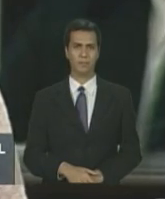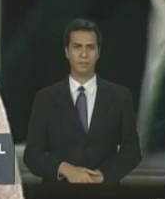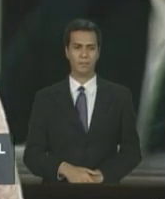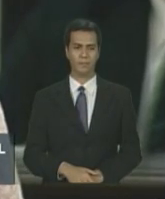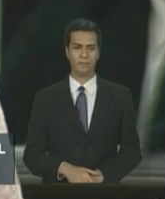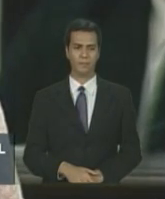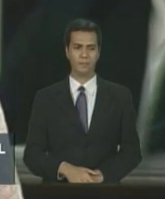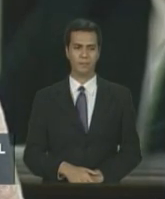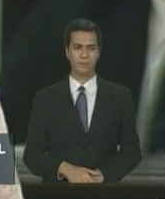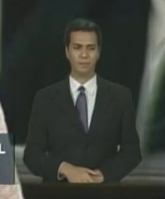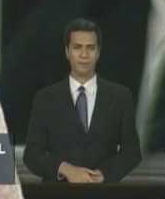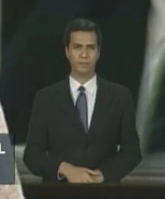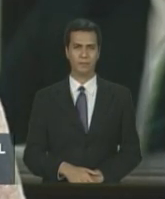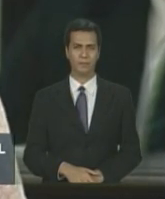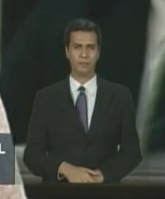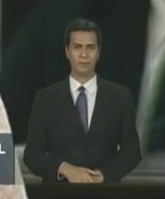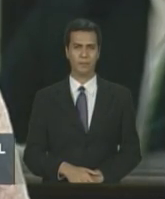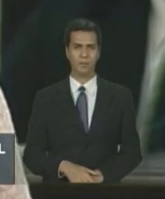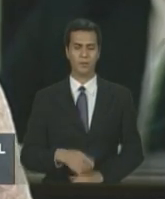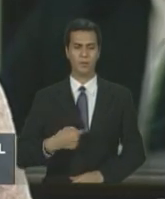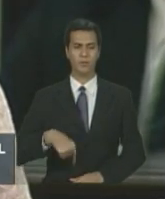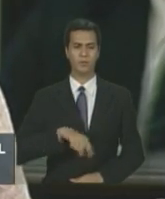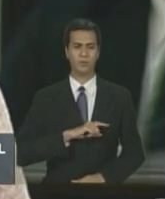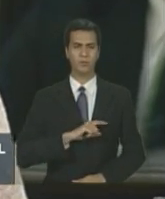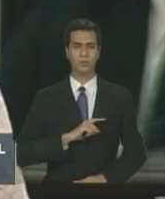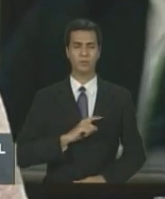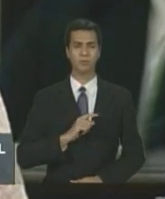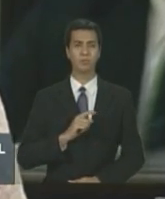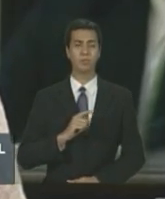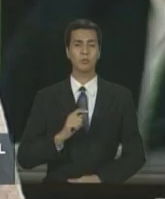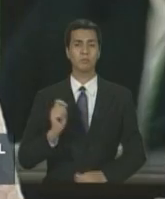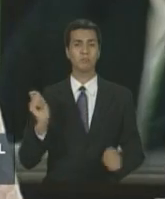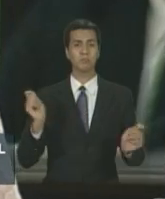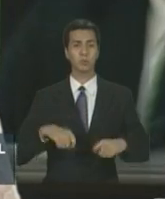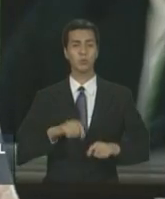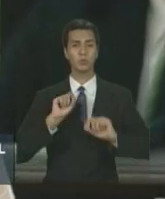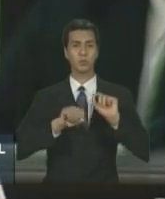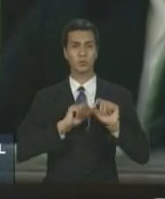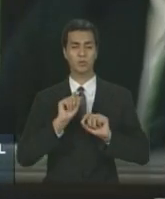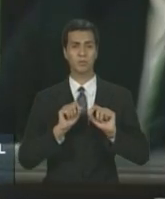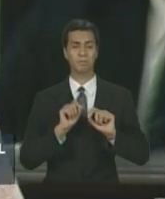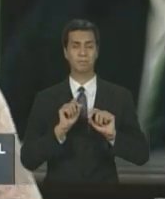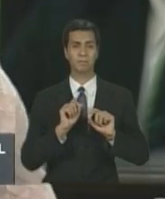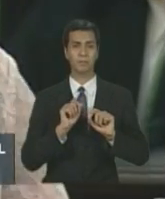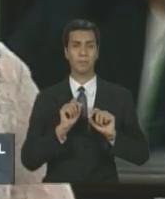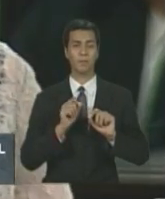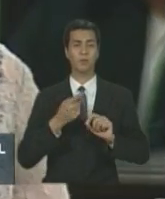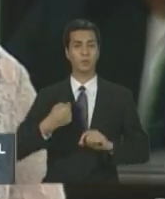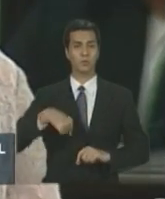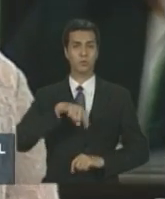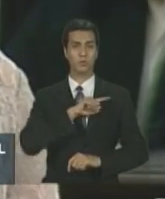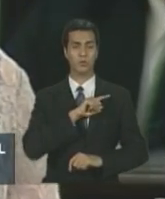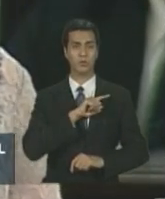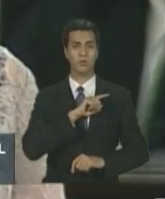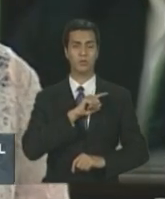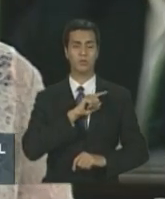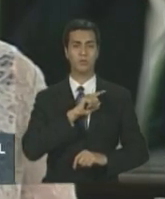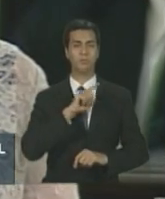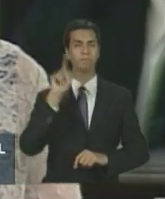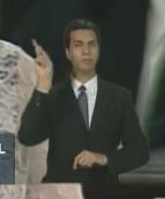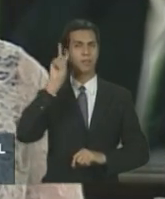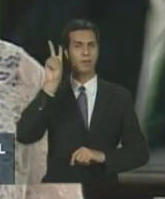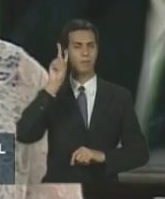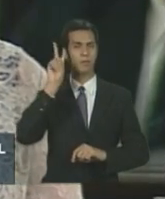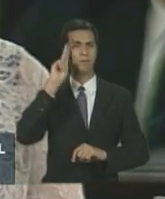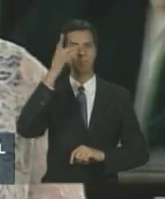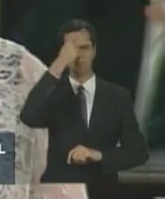mais do que nunca, sermos capazes de, ao mesmo tempo em que homenageamos as